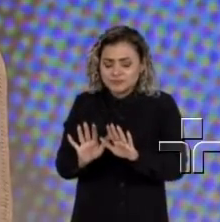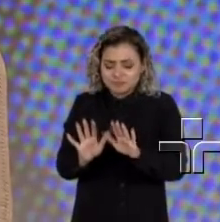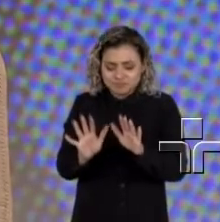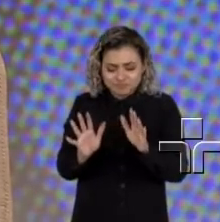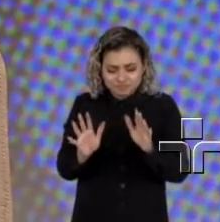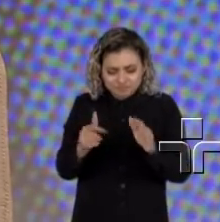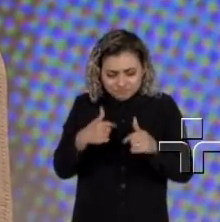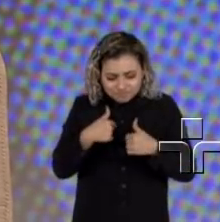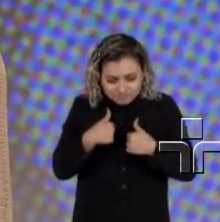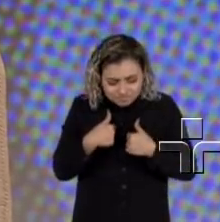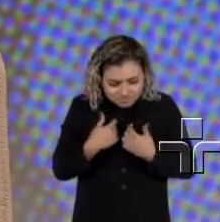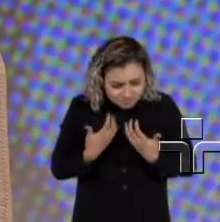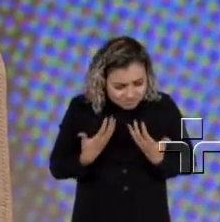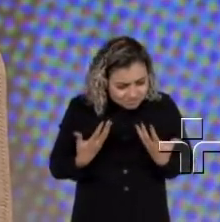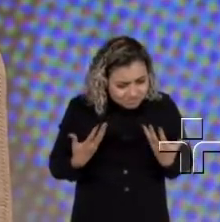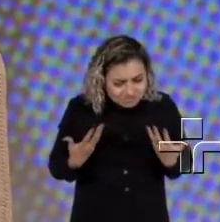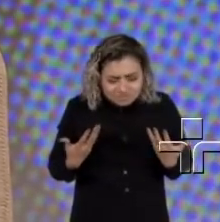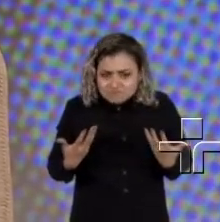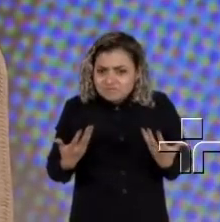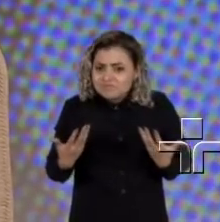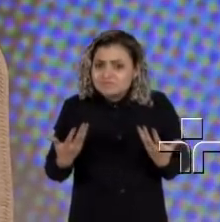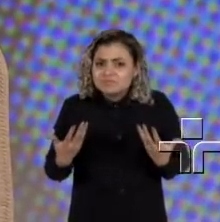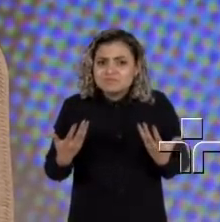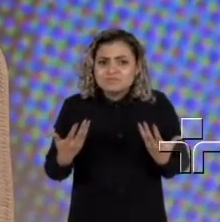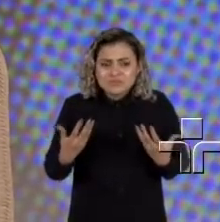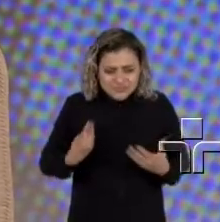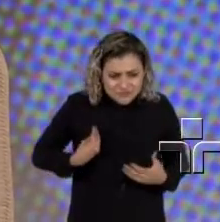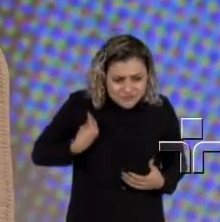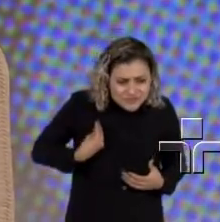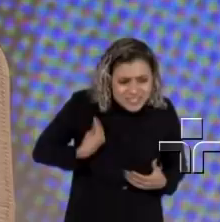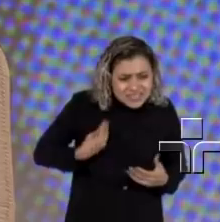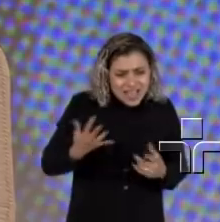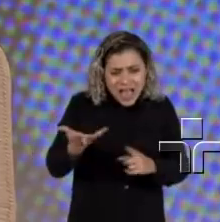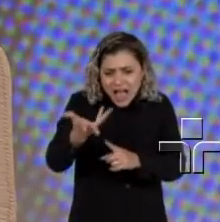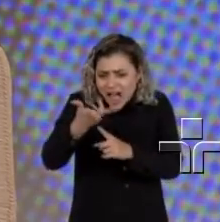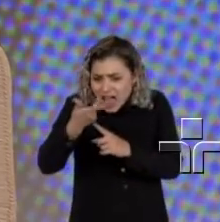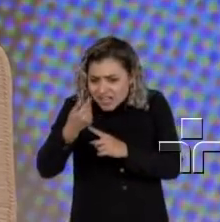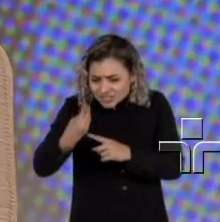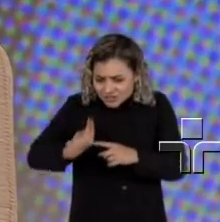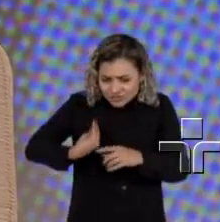eu ia permitir que o que envolve essa vida do artista